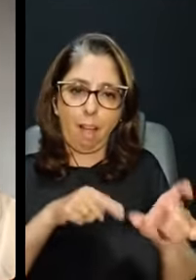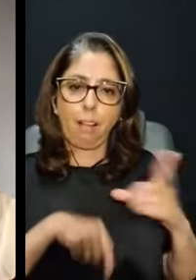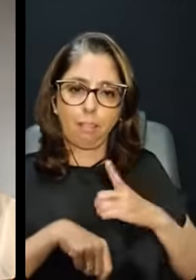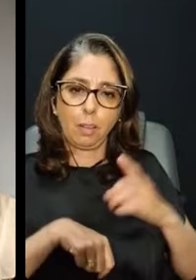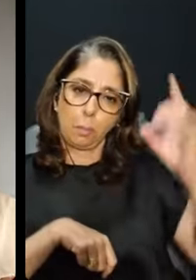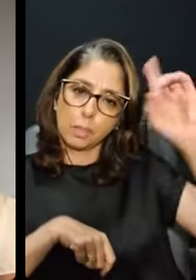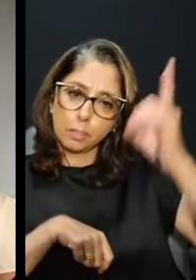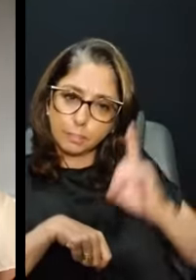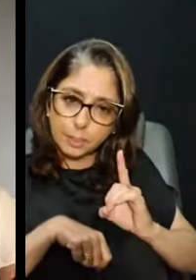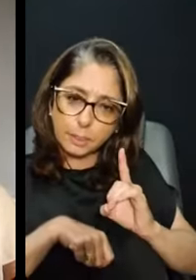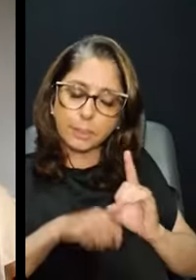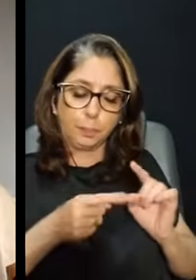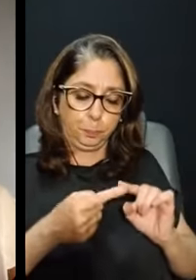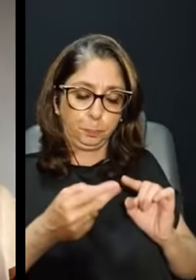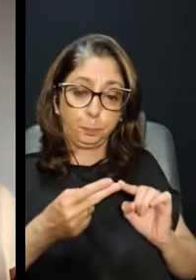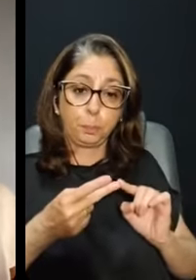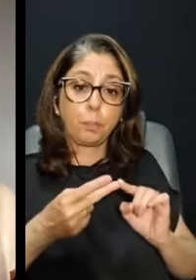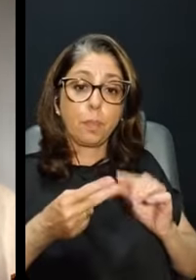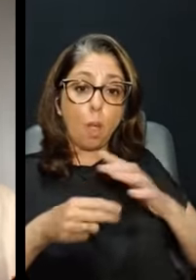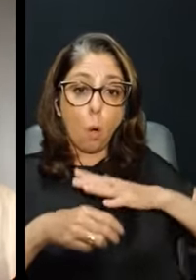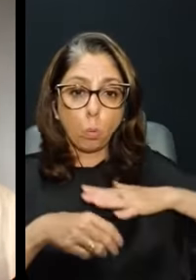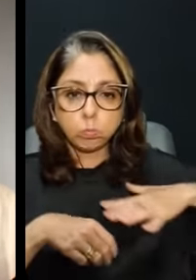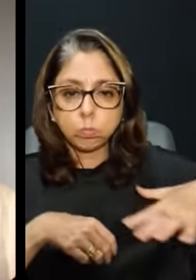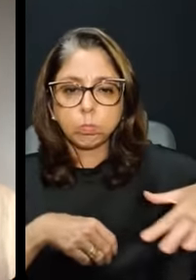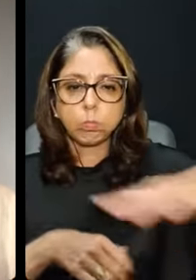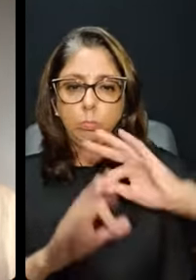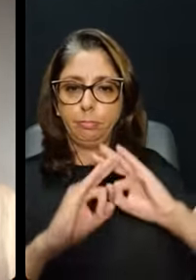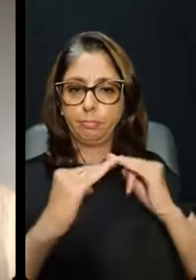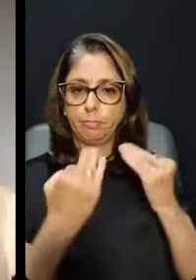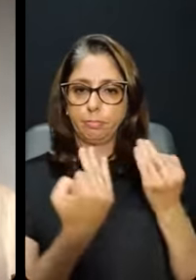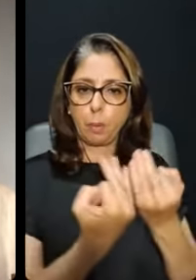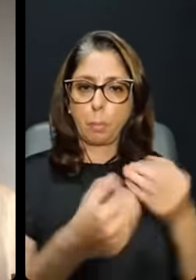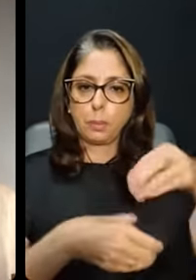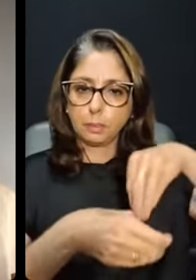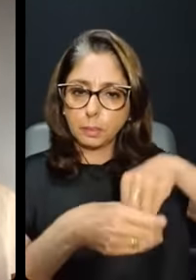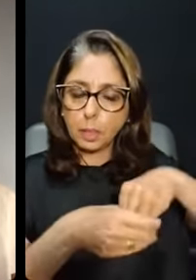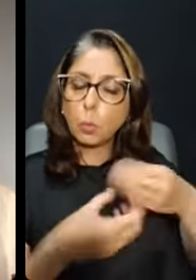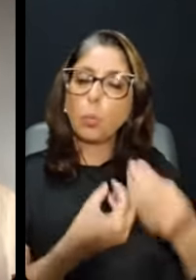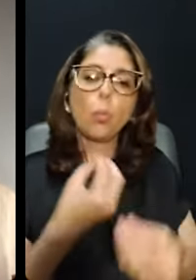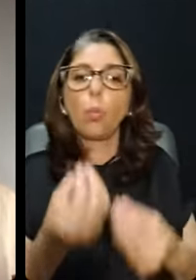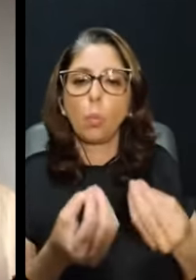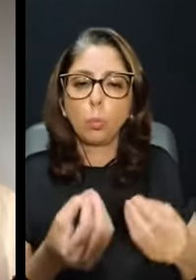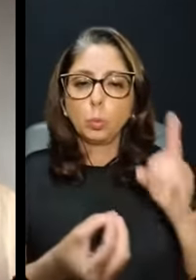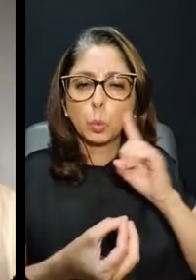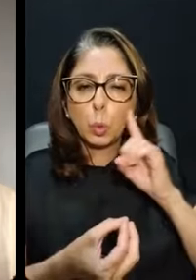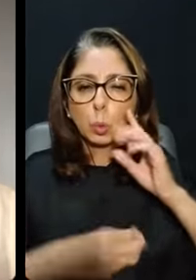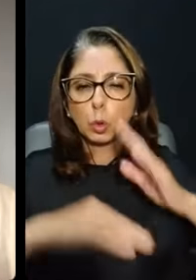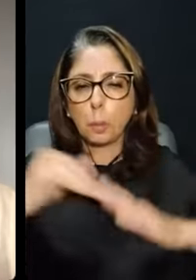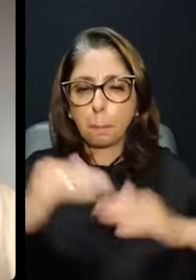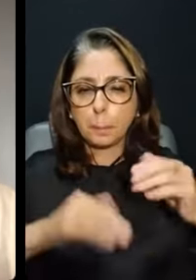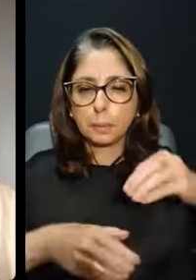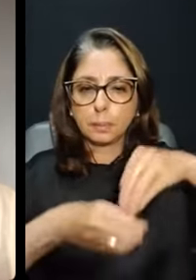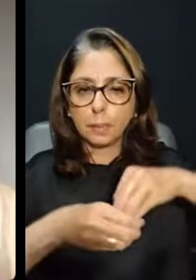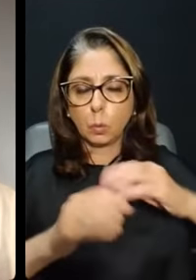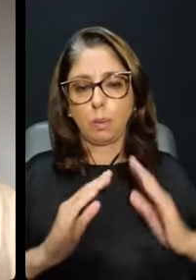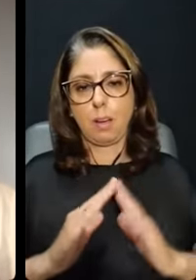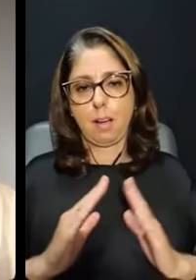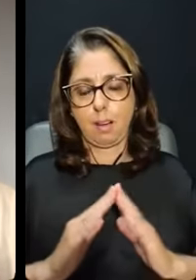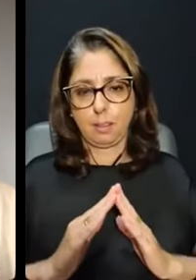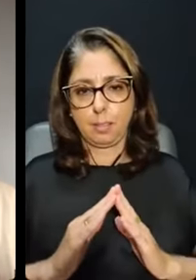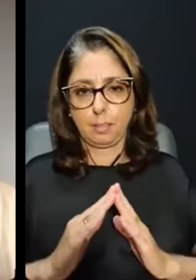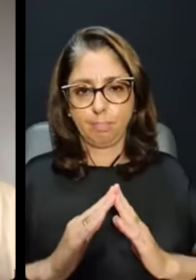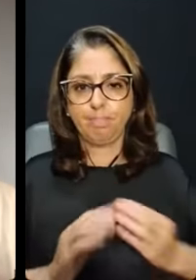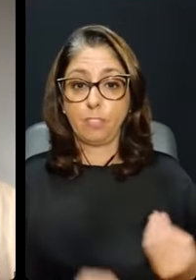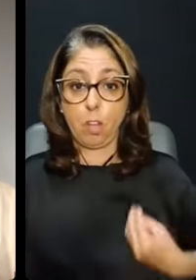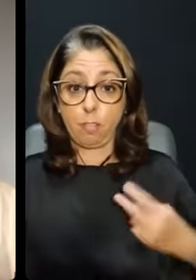familiar, e aí, a partir daí, proporcionar soluções que façam realmente diferença na vida daquela pessoa, para que